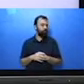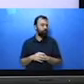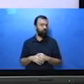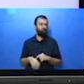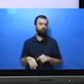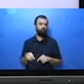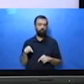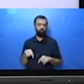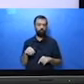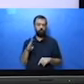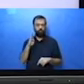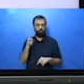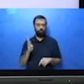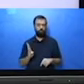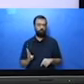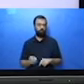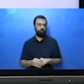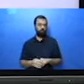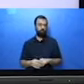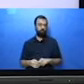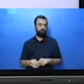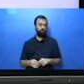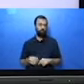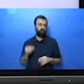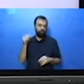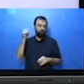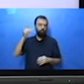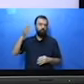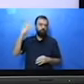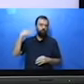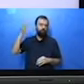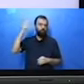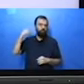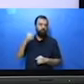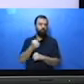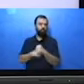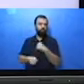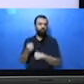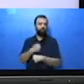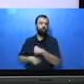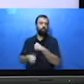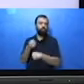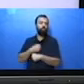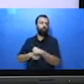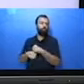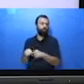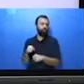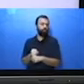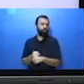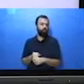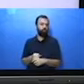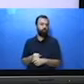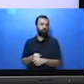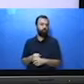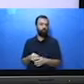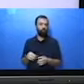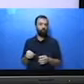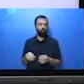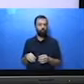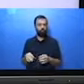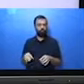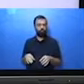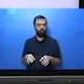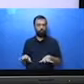O relevo do Brasil tem formação muito antiga, resultando principalmente de atividades internas do